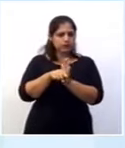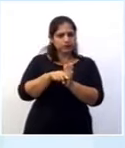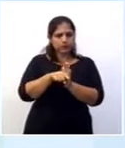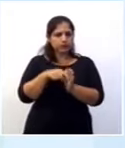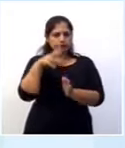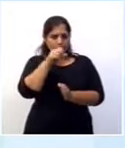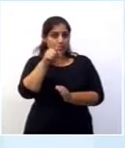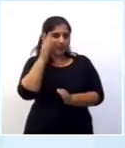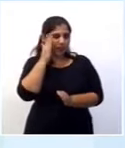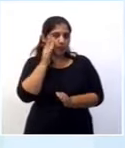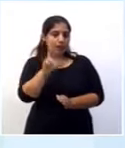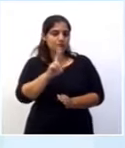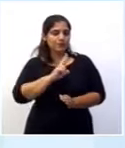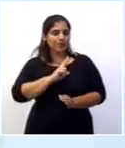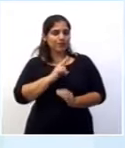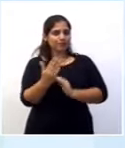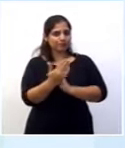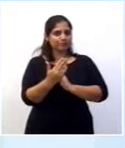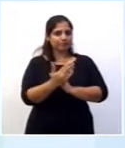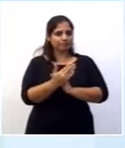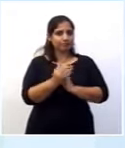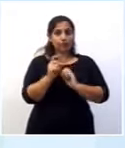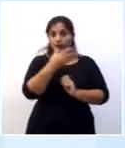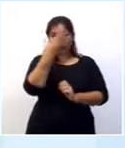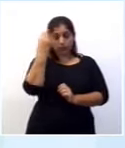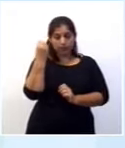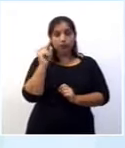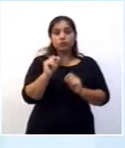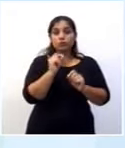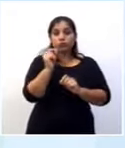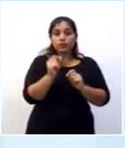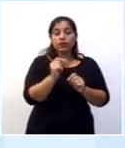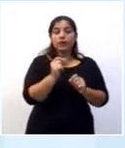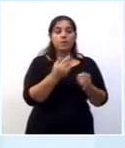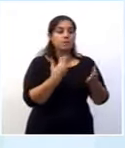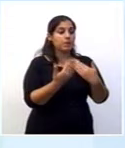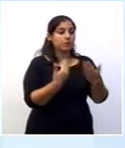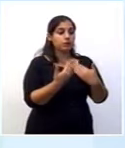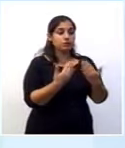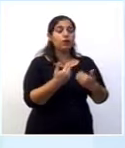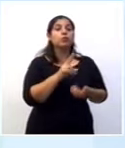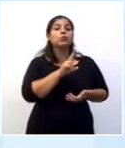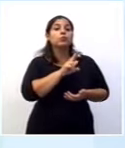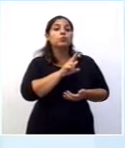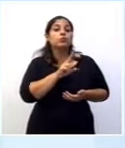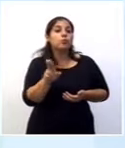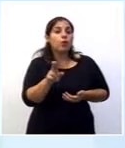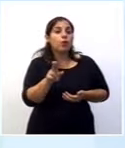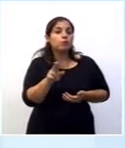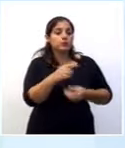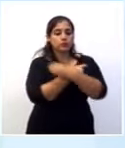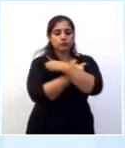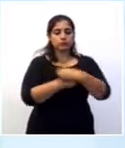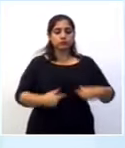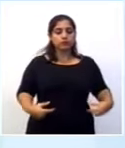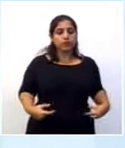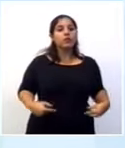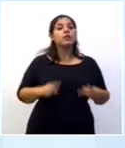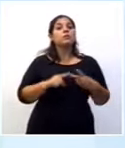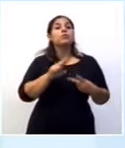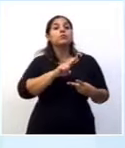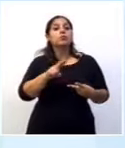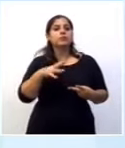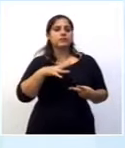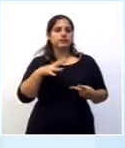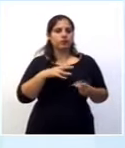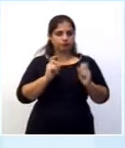sabe, né, colocar a contribuição aí. Então, não se esqueça, para colocar lá no chat, o nome do bandeirante e o nome da